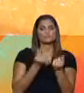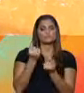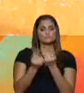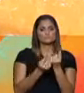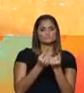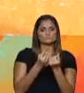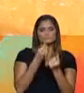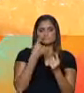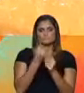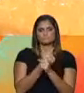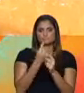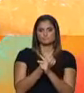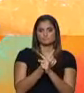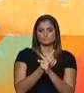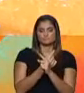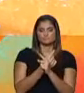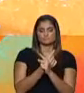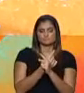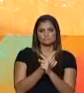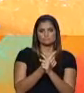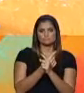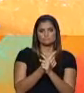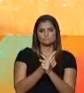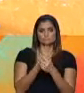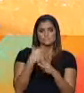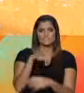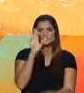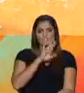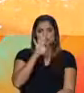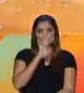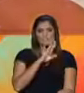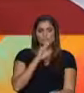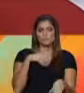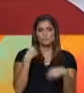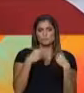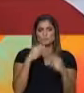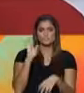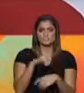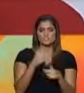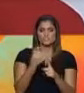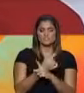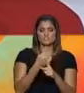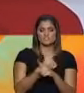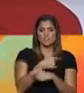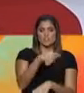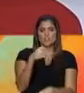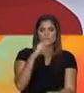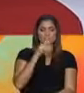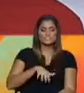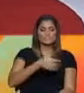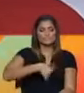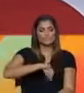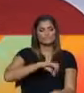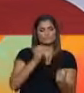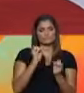dos produtos. Alguns? Alguns dos produtos, mas nós tivemos a preocupação de trazer produtos que existem no nosso território e que